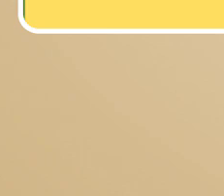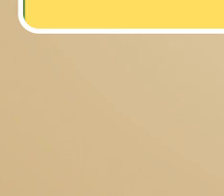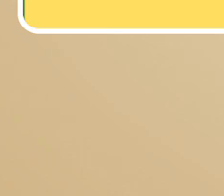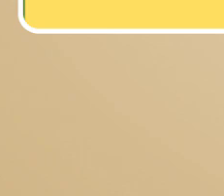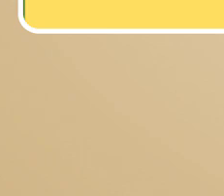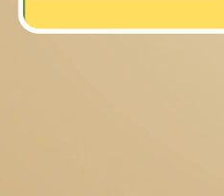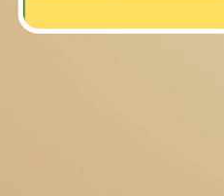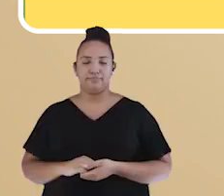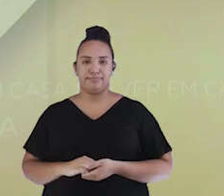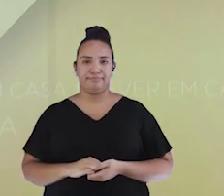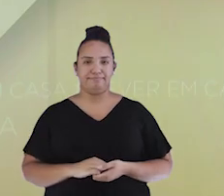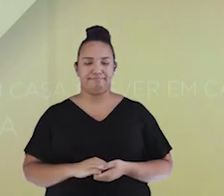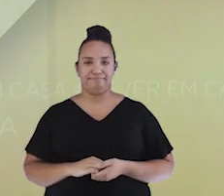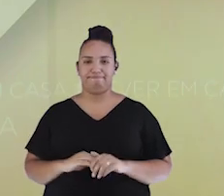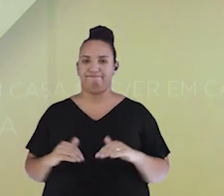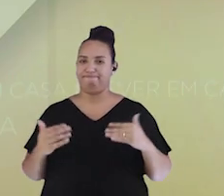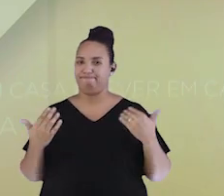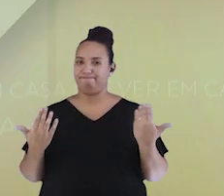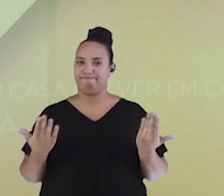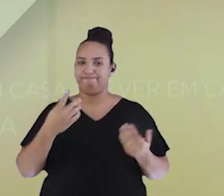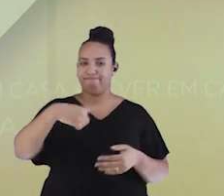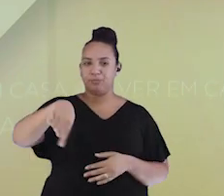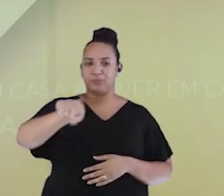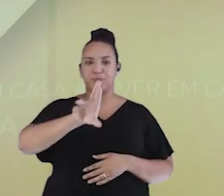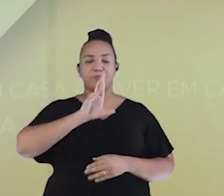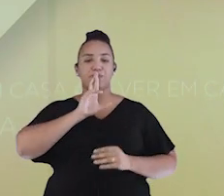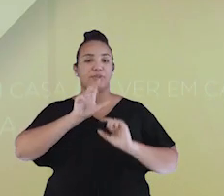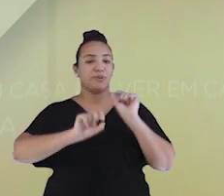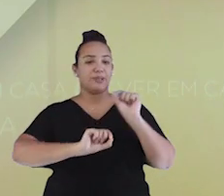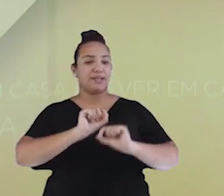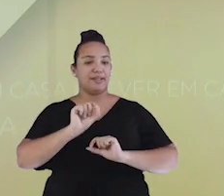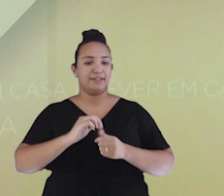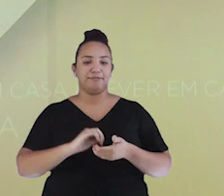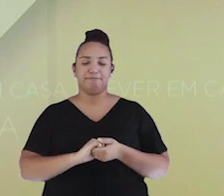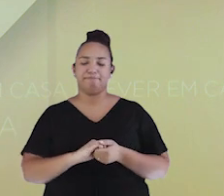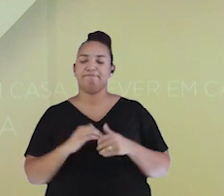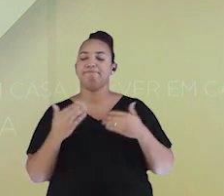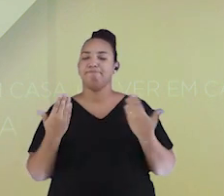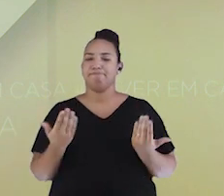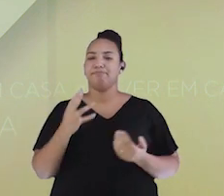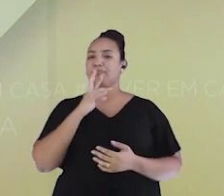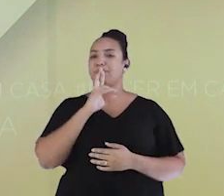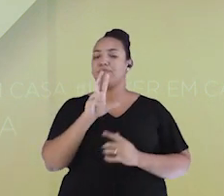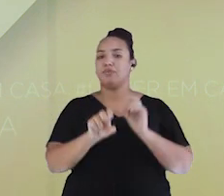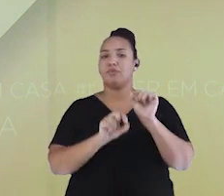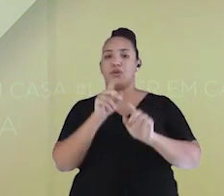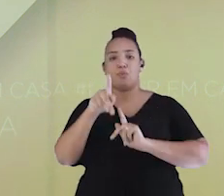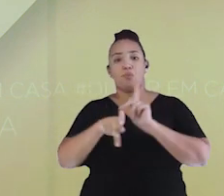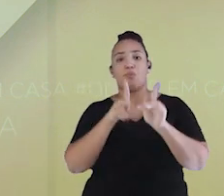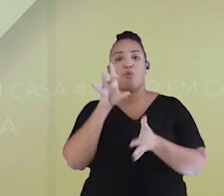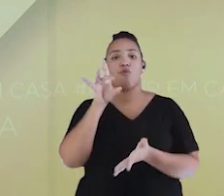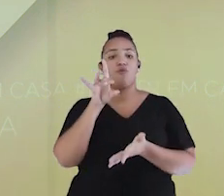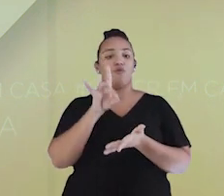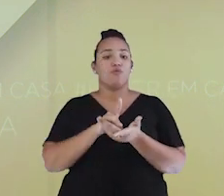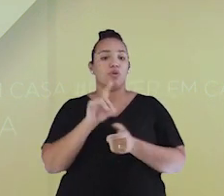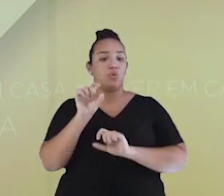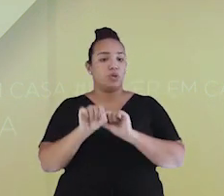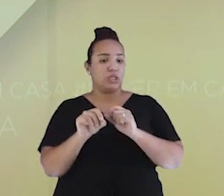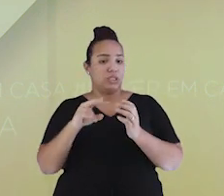E aí, o que respondeu? A resposta é que povos